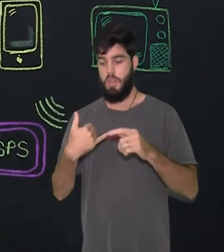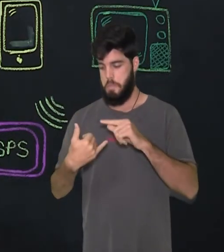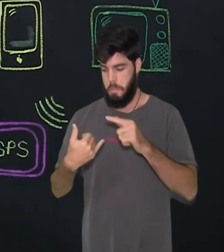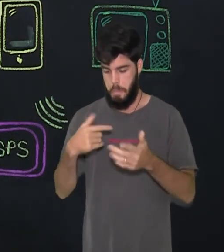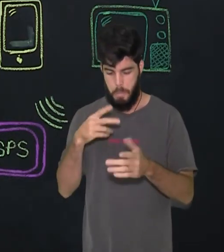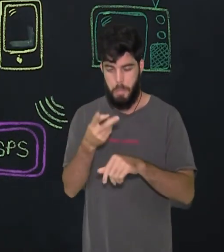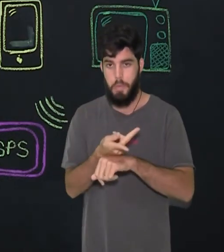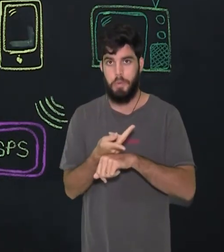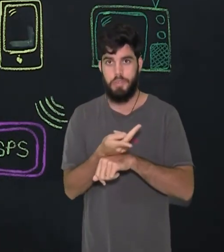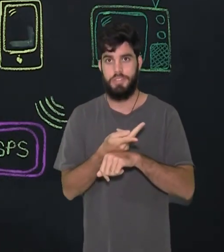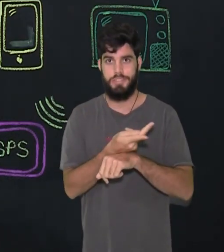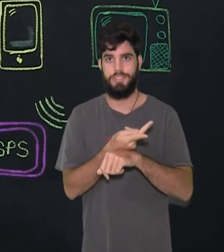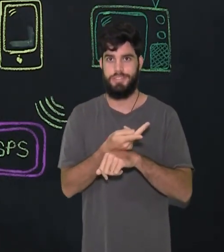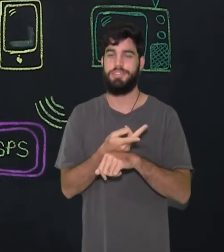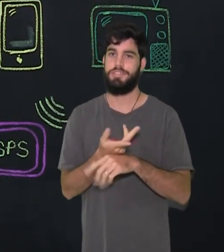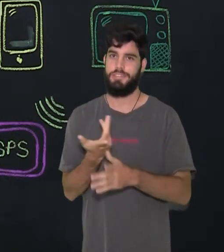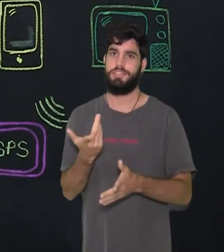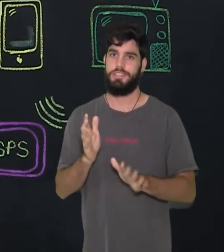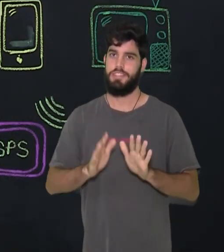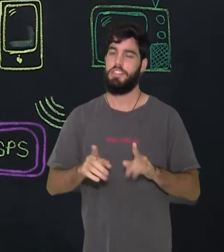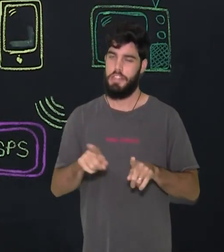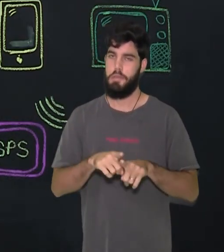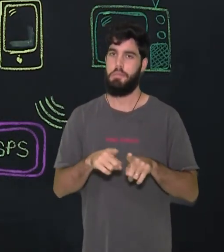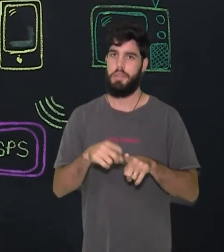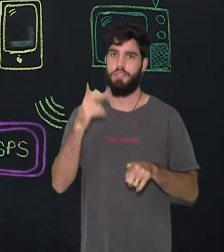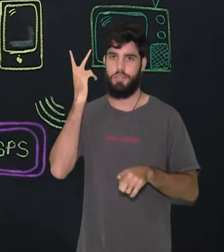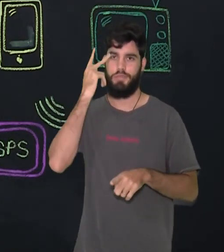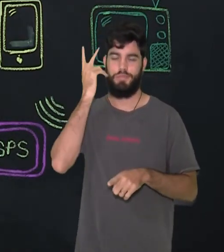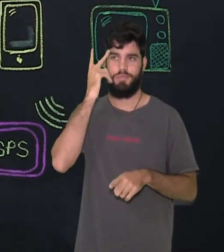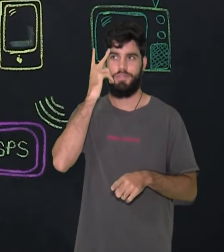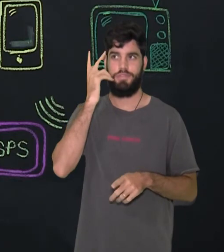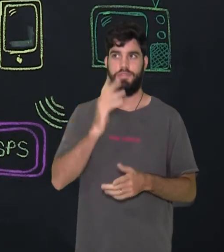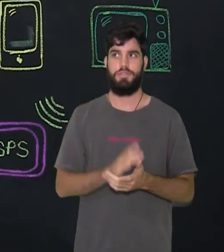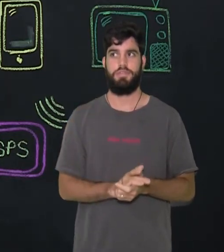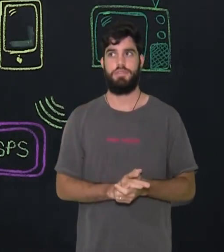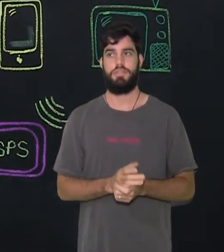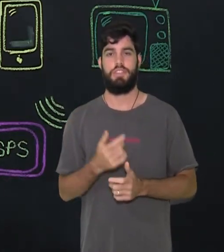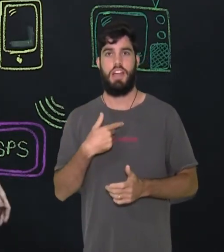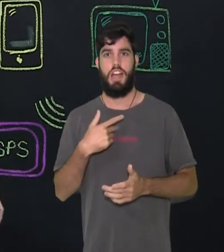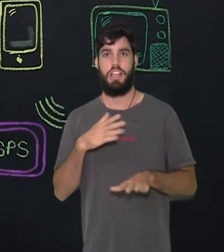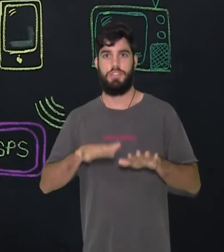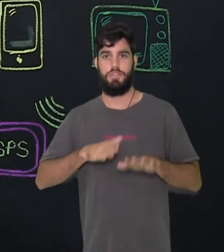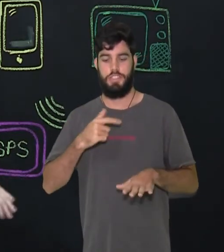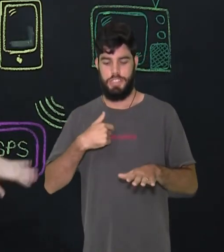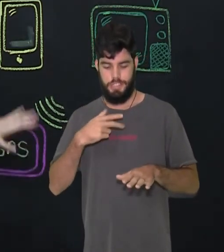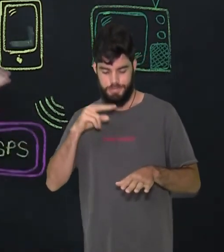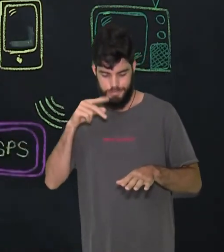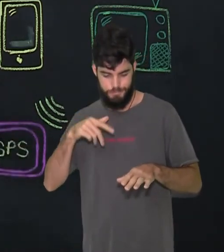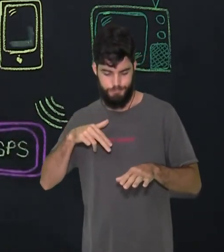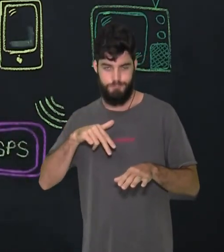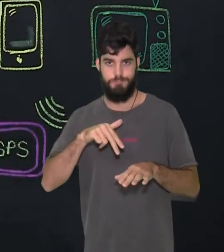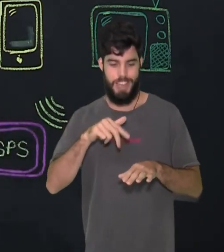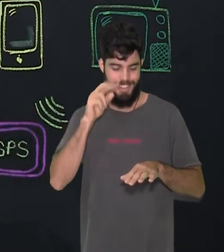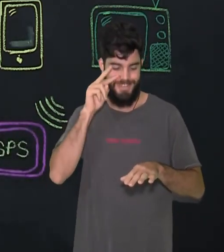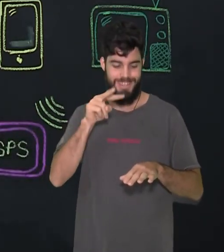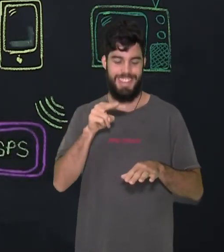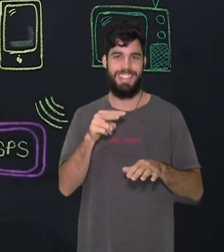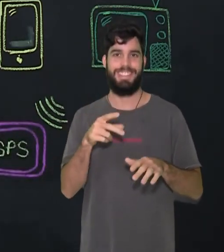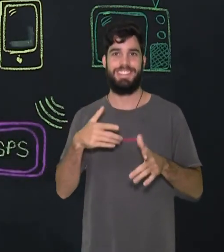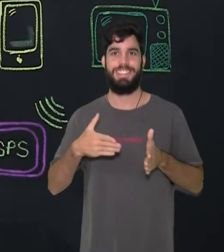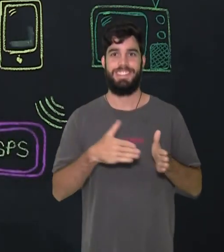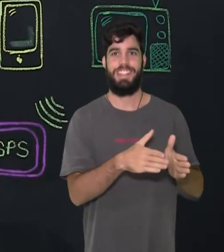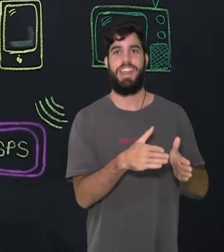para onde aponta a setinha. Isso aí também é bem normal, confesso que eu sou desse time. Ando um pouquinho aí e percebi que foi pro lado errado, né? Mas ele já é uma